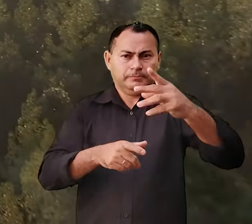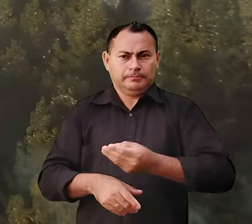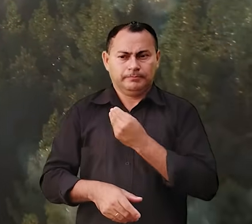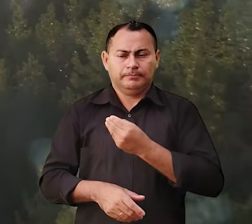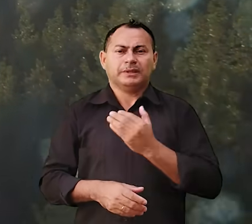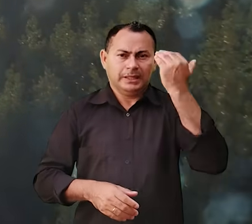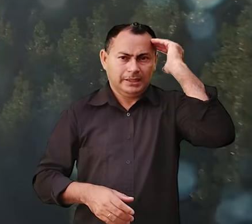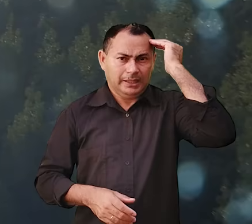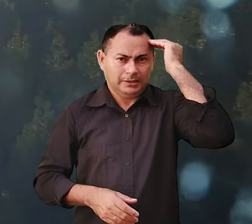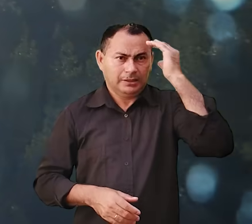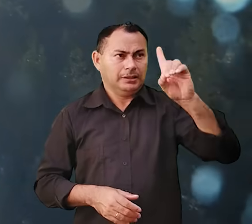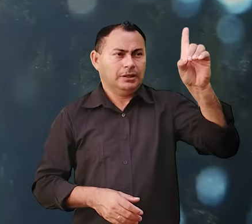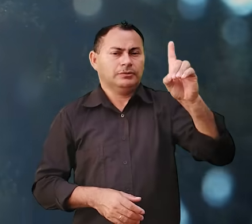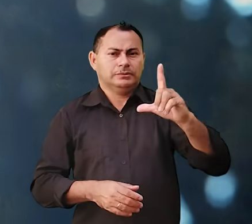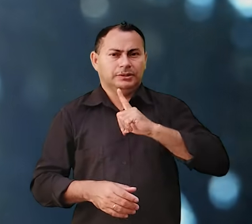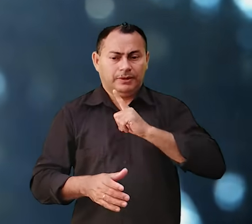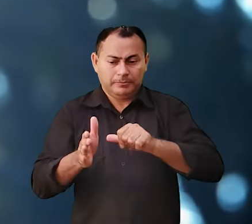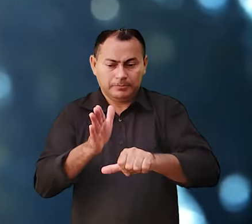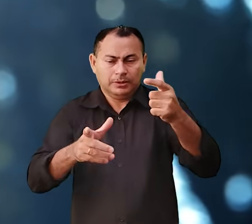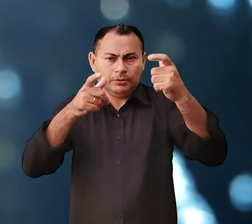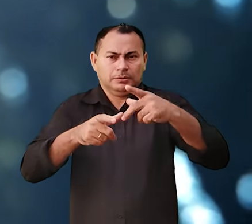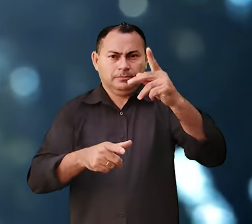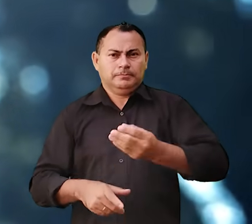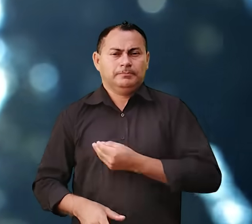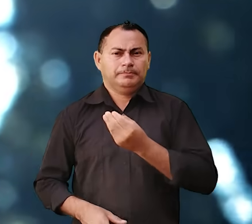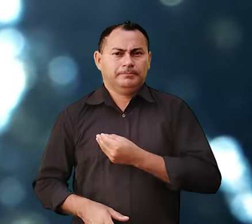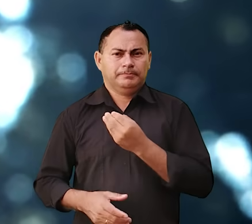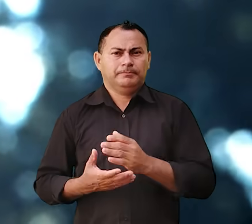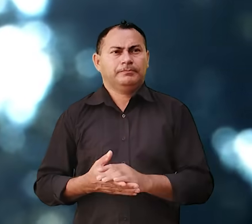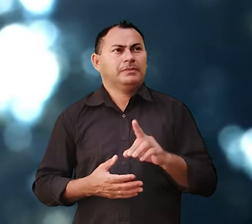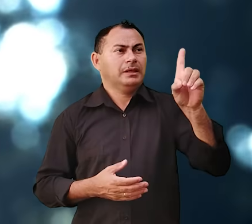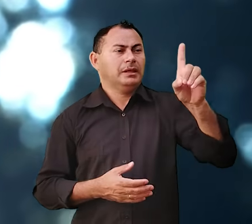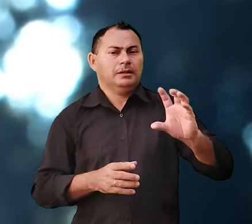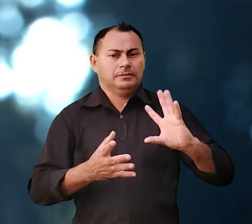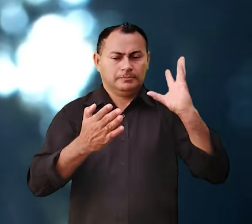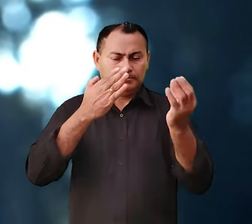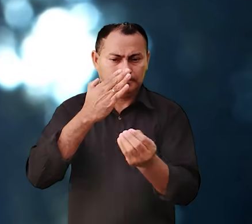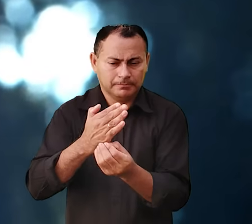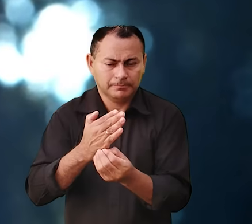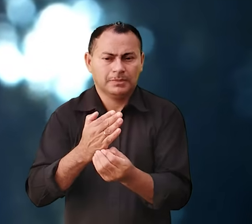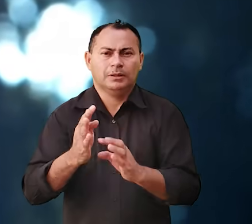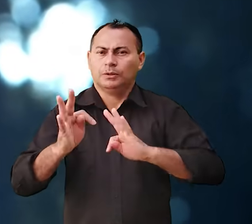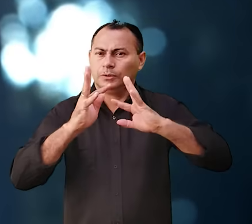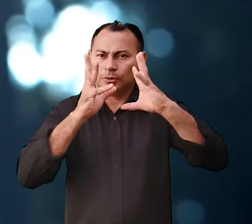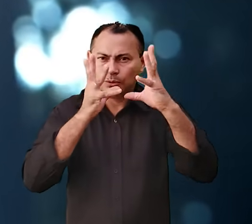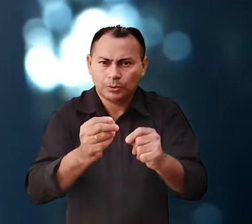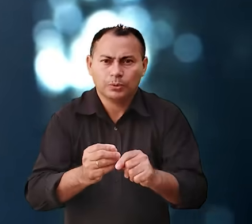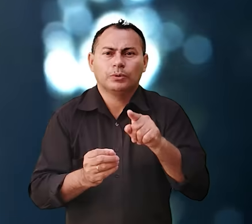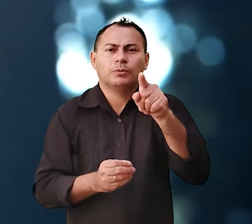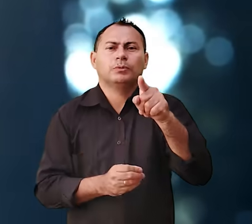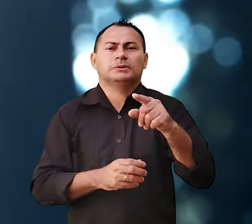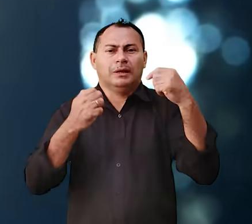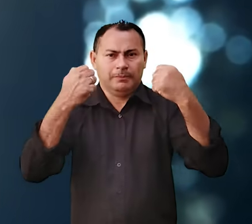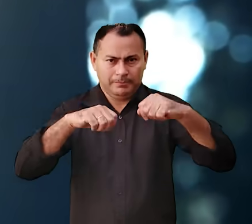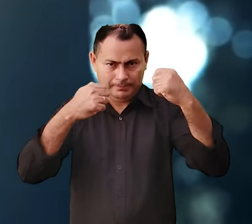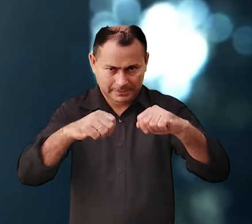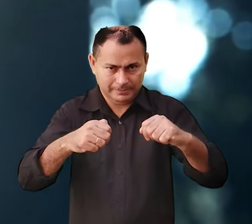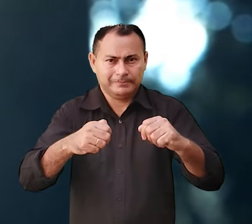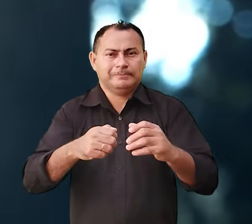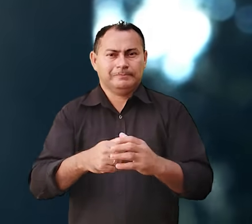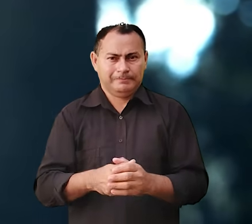vida. Entenda que se Deus estiver em primeiro lugar na sua vida, Ele acrescentará tudo